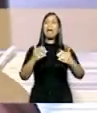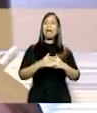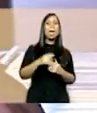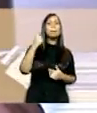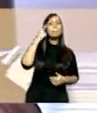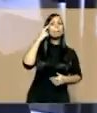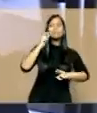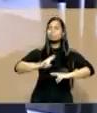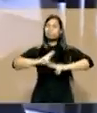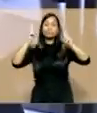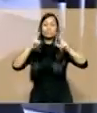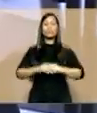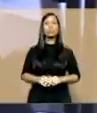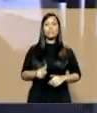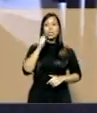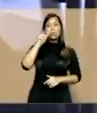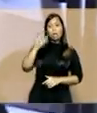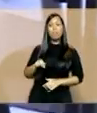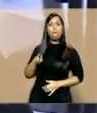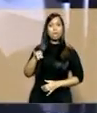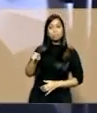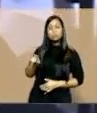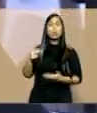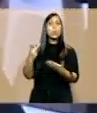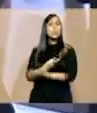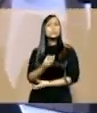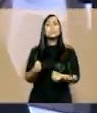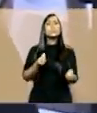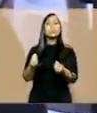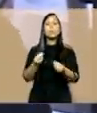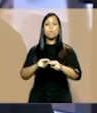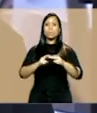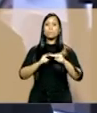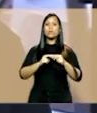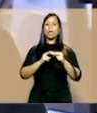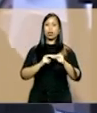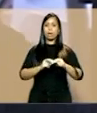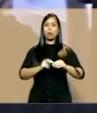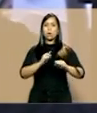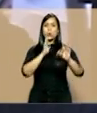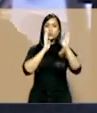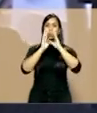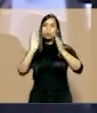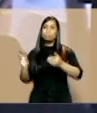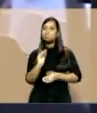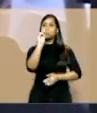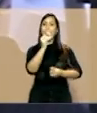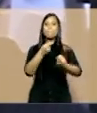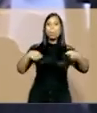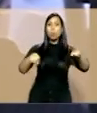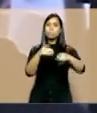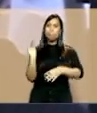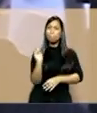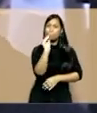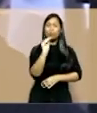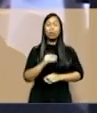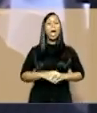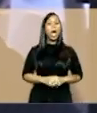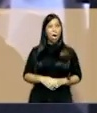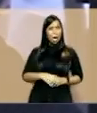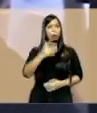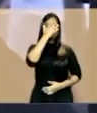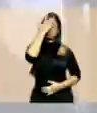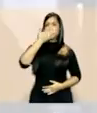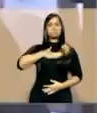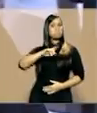outro lado. No caso da Larissa, o embate começou depois que ela postou músicas de um artista que admirava. Teve gente